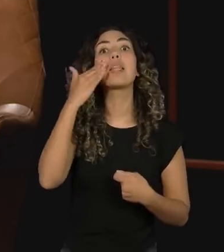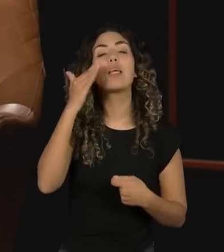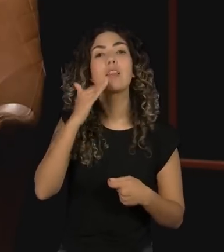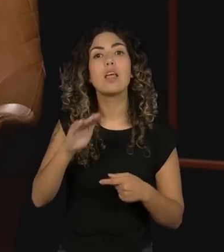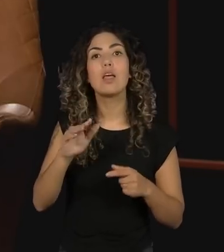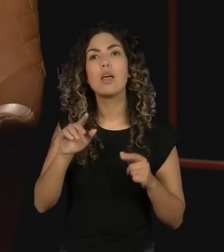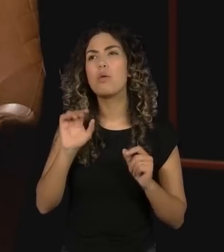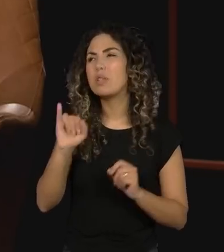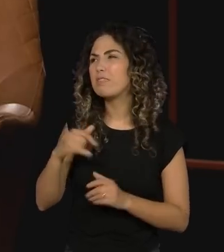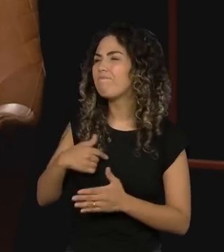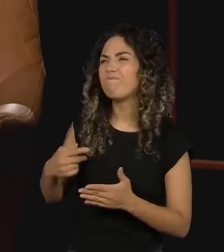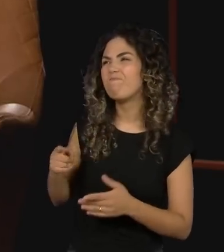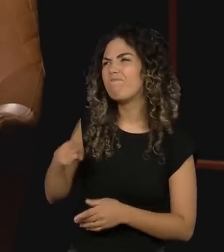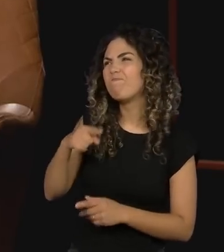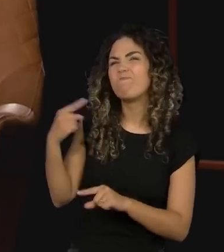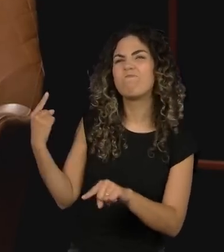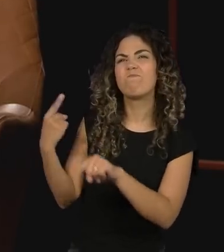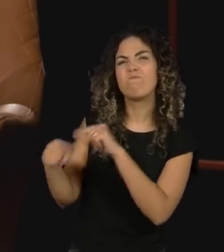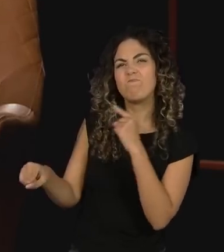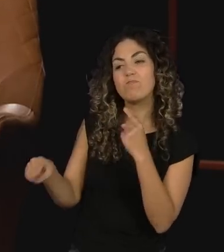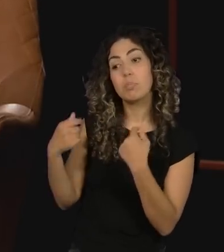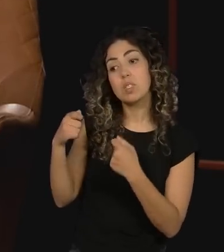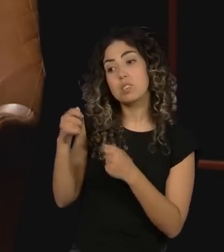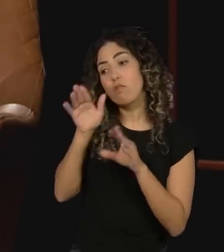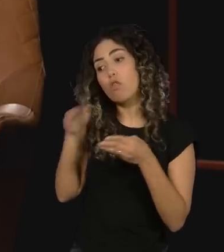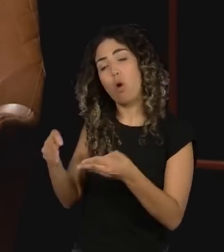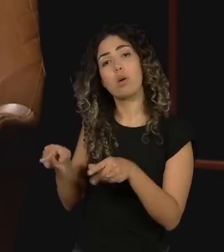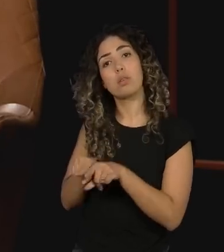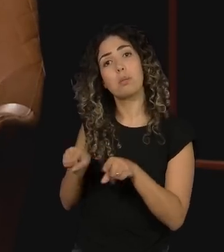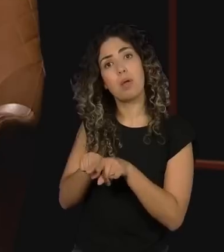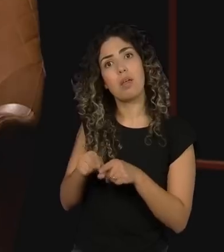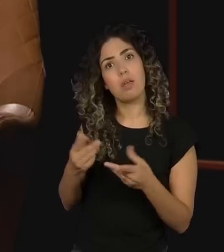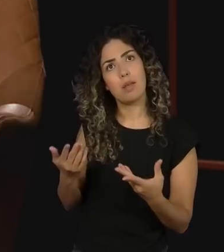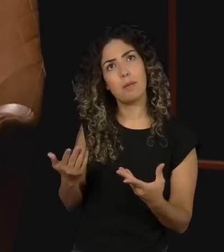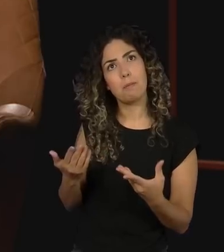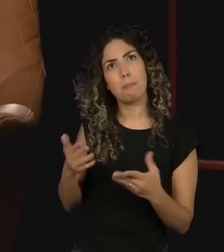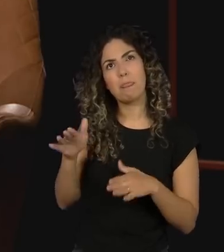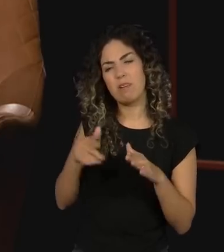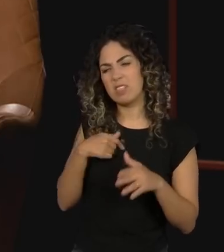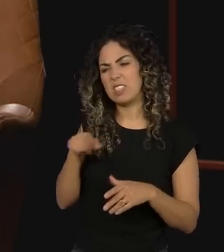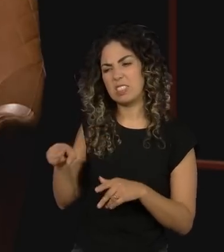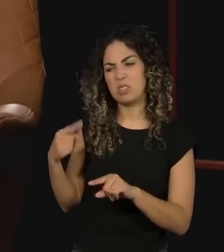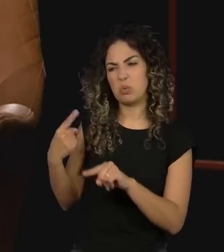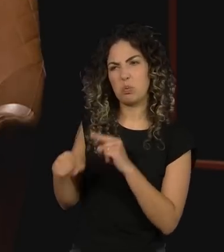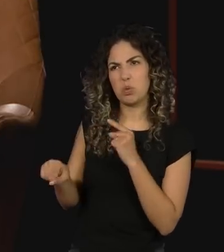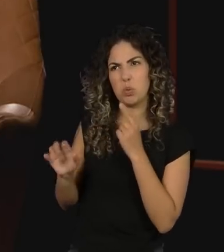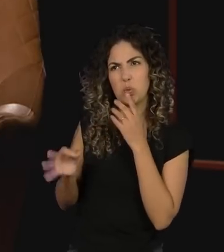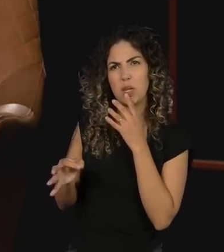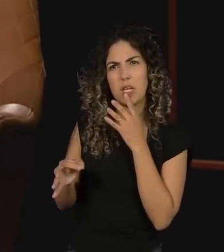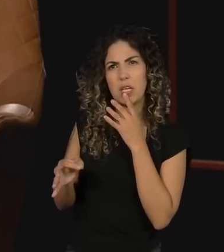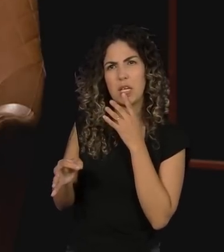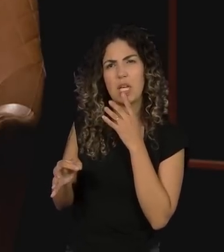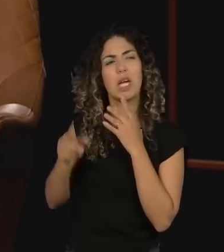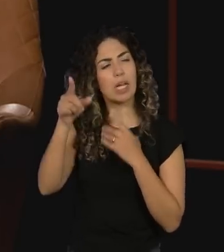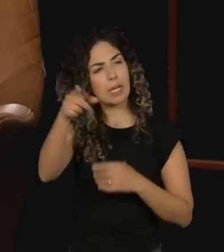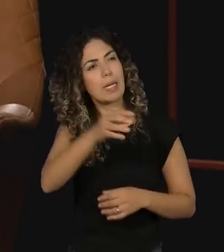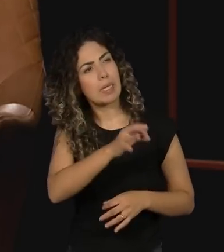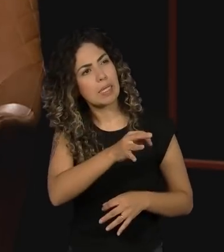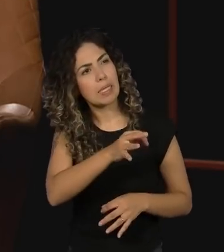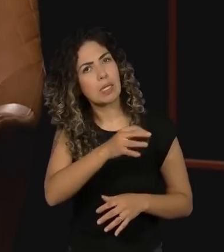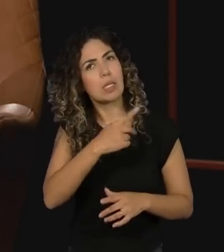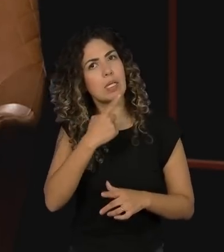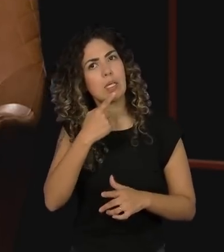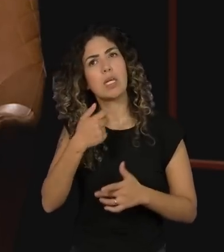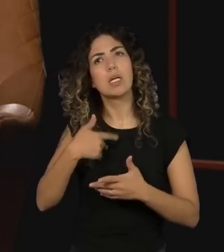também. Não fica vendo só o que sai de bom. Aí eu falo, isso é ruim, né? Então, ela vai vendo que eu sou um